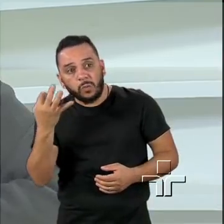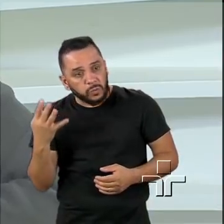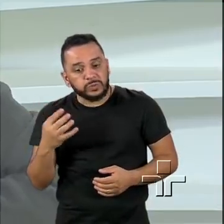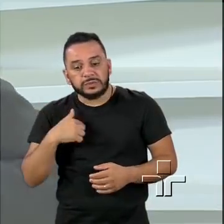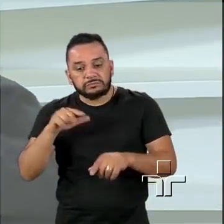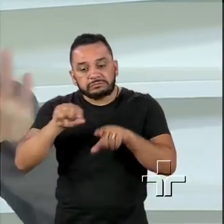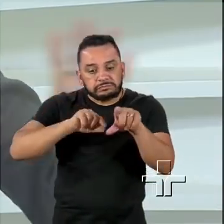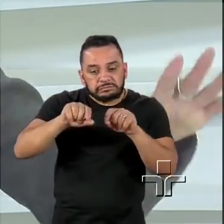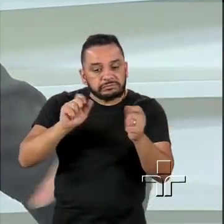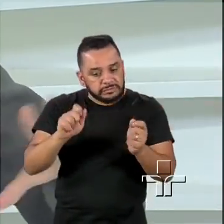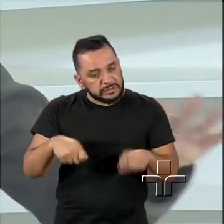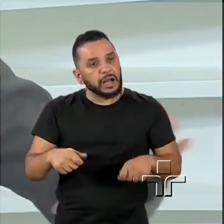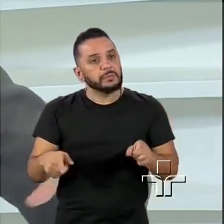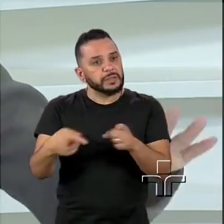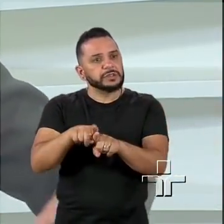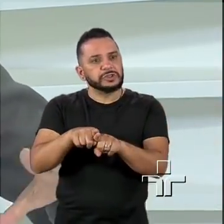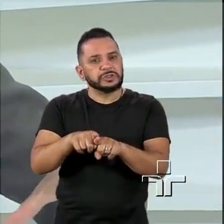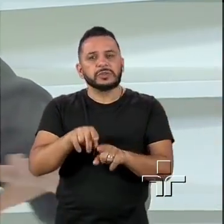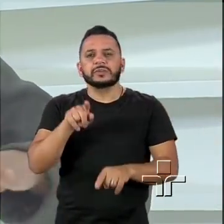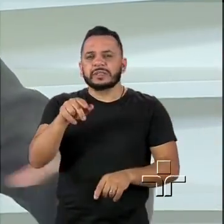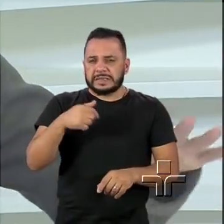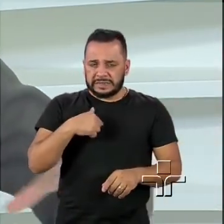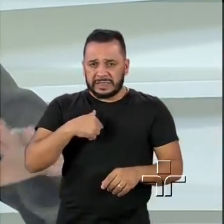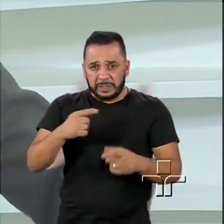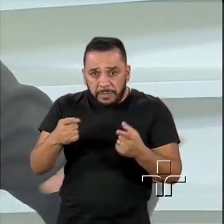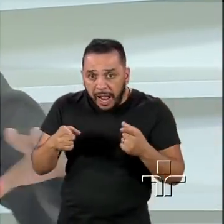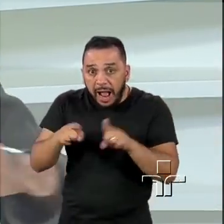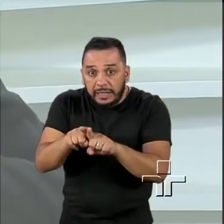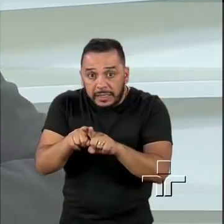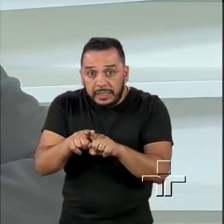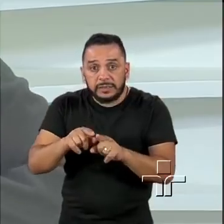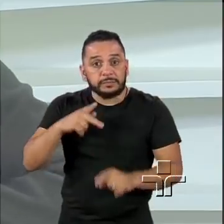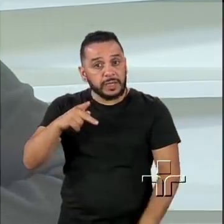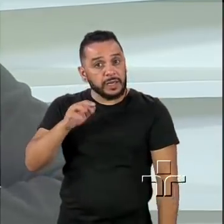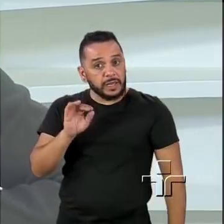nenhum cenário Eu tenho